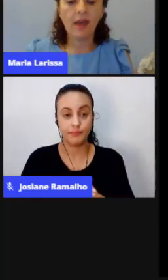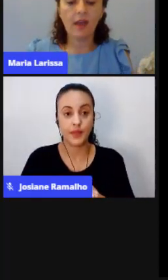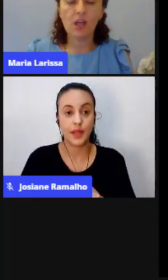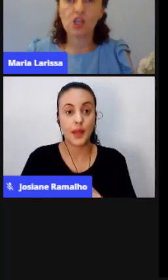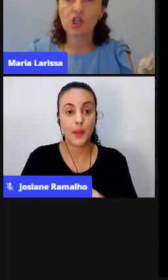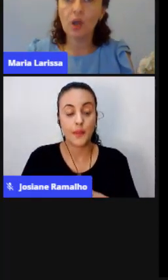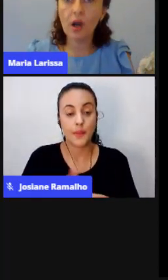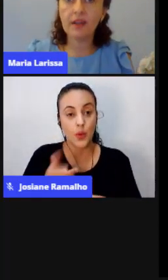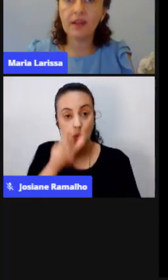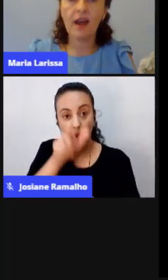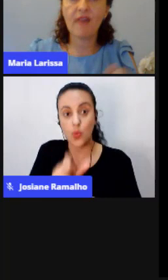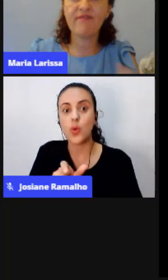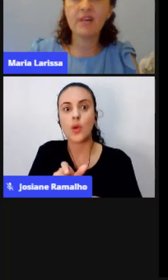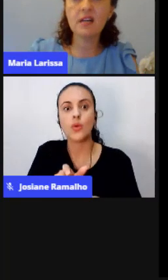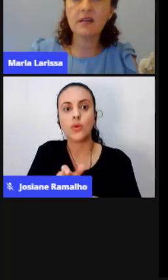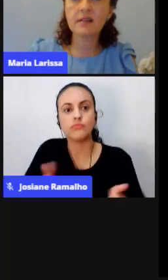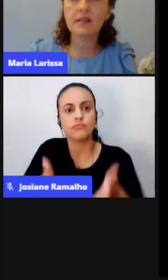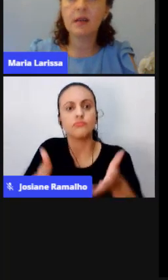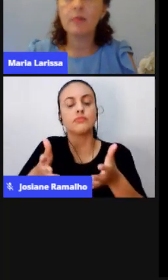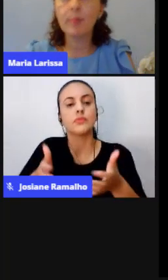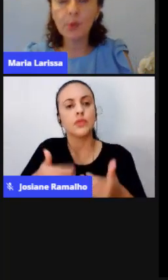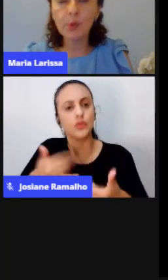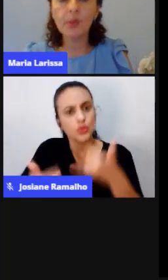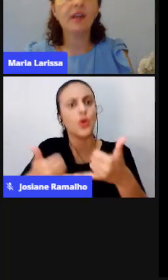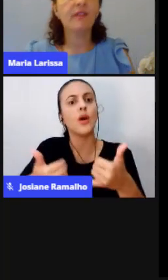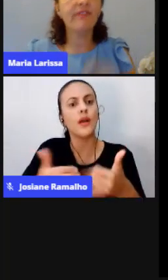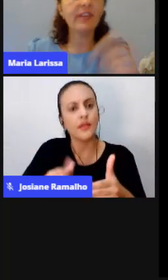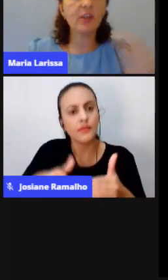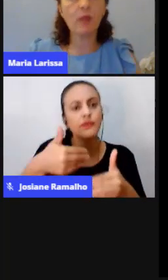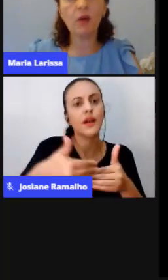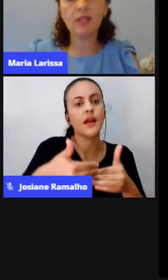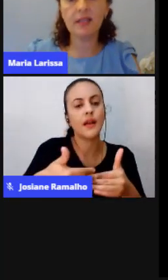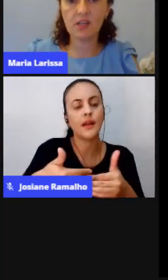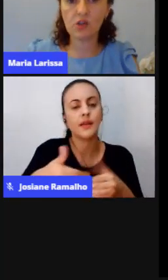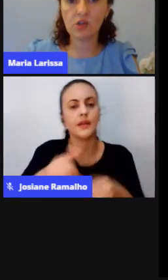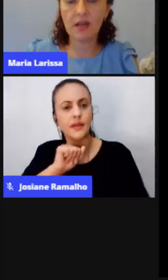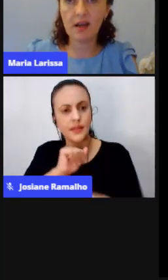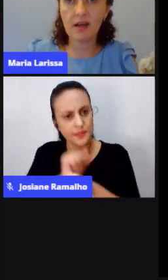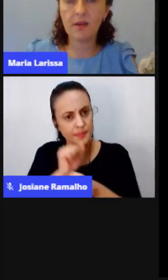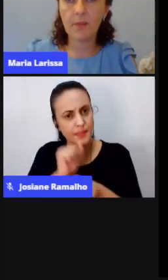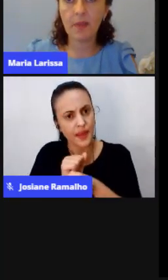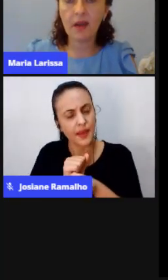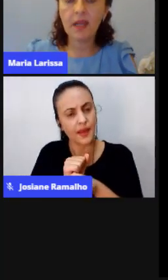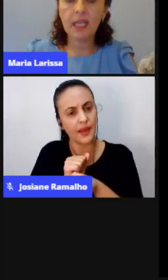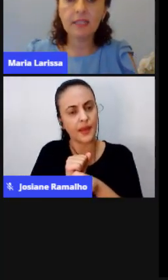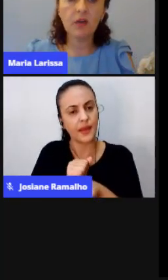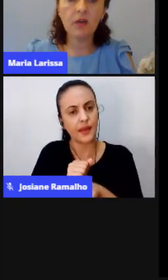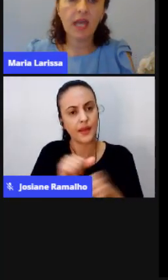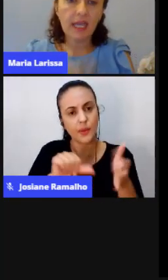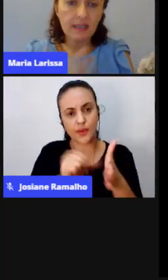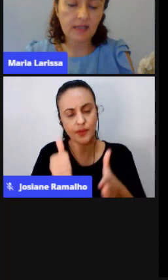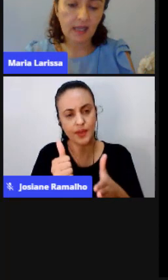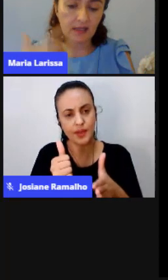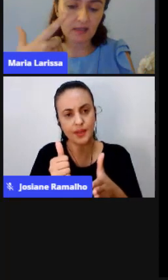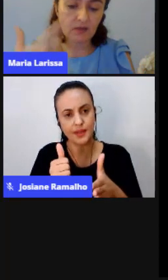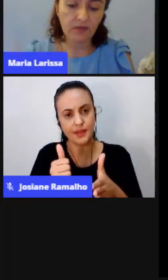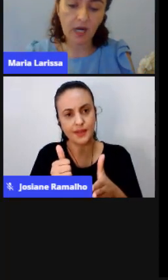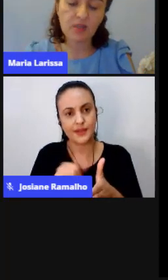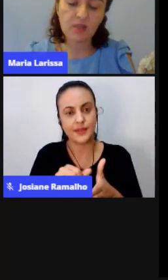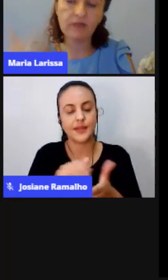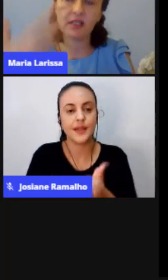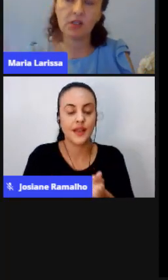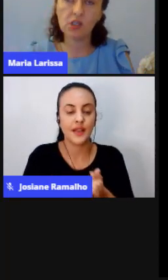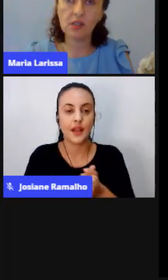interatividade. Jogue, avance, pule, fique uma rodada sem jogar. Né? Então,